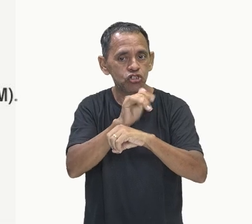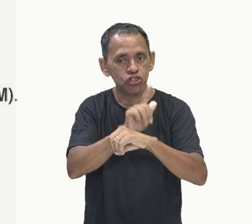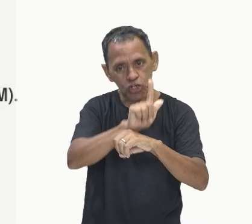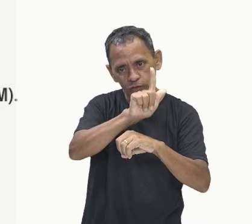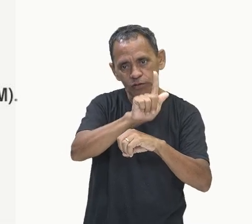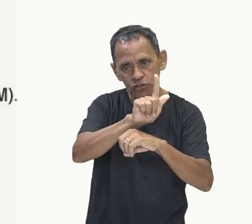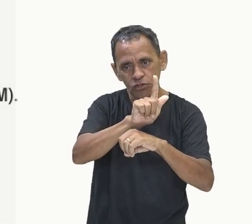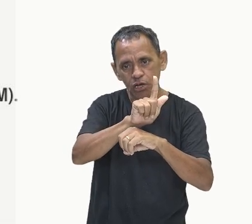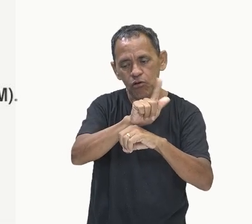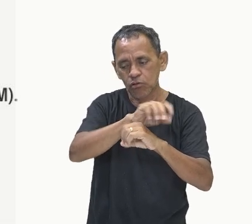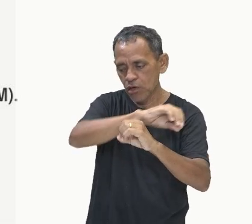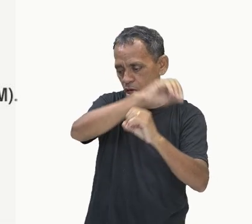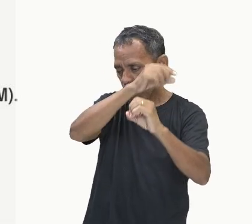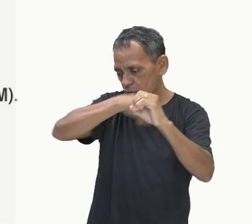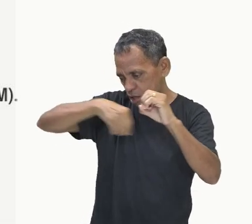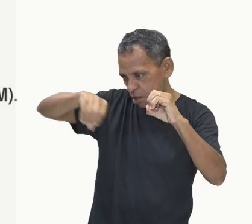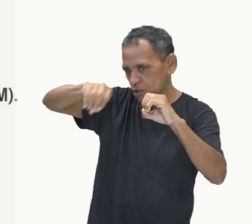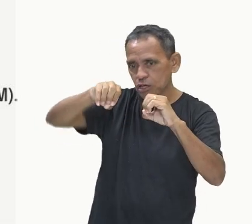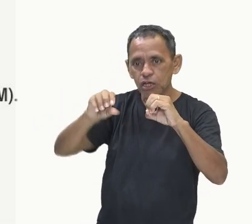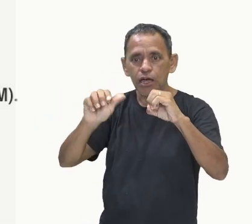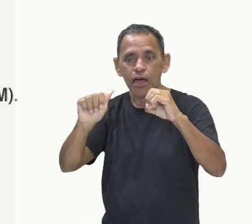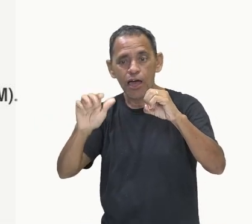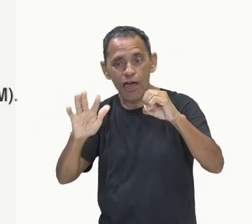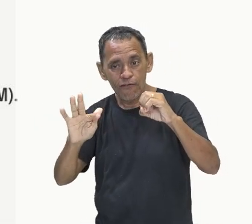A resposta aqui,